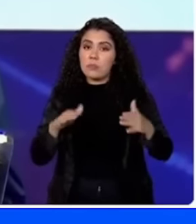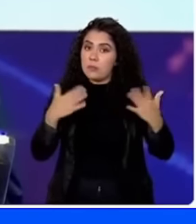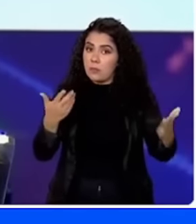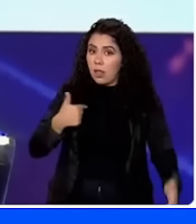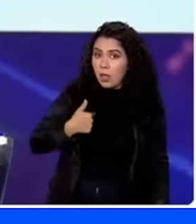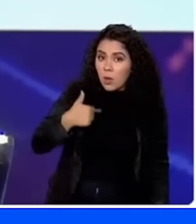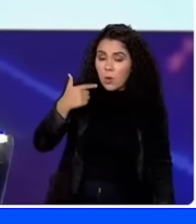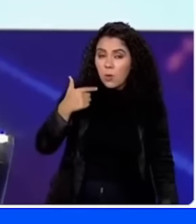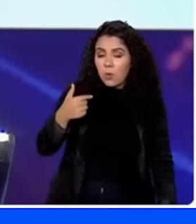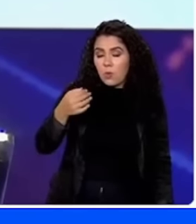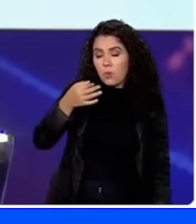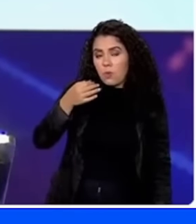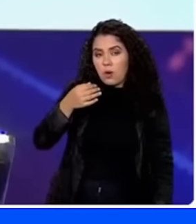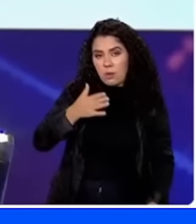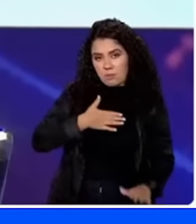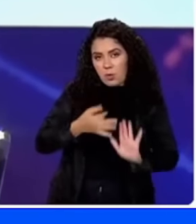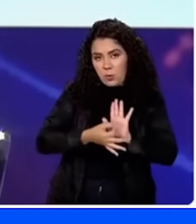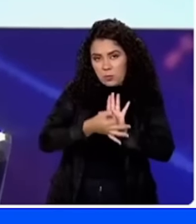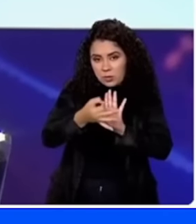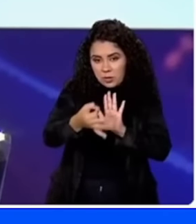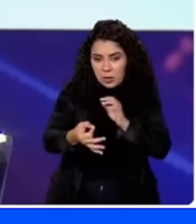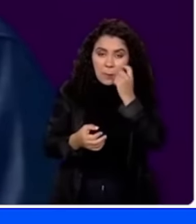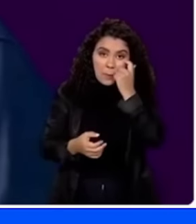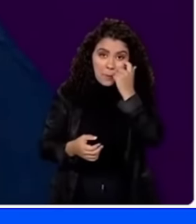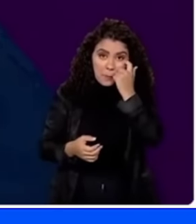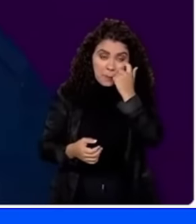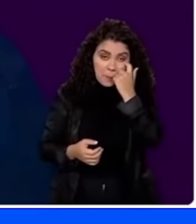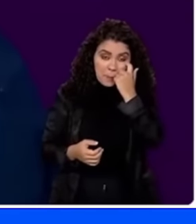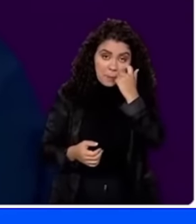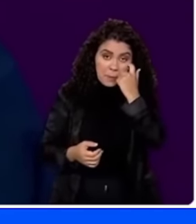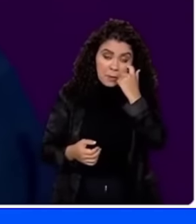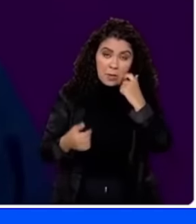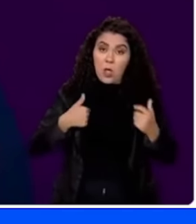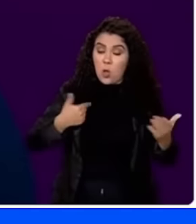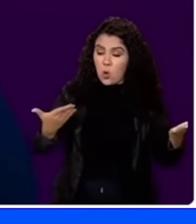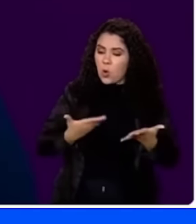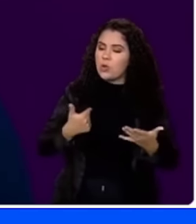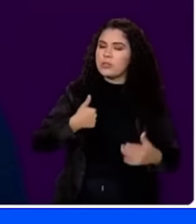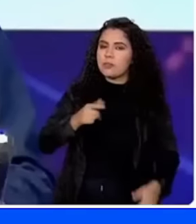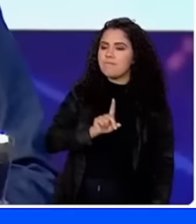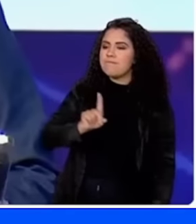acho, meu caro Ometo, eu saio daqui hoje